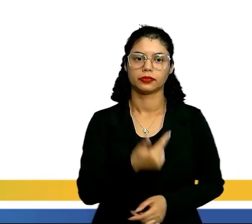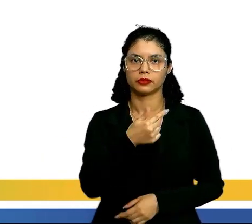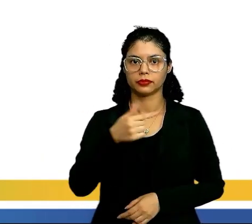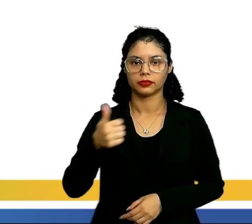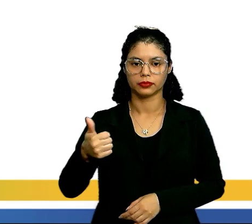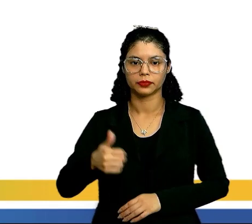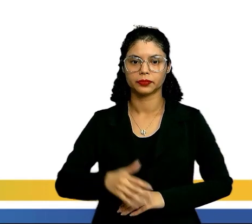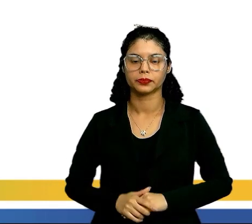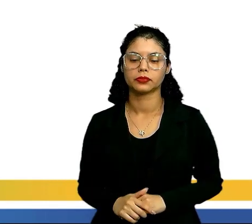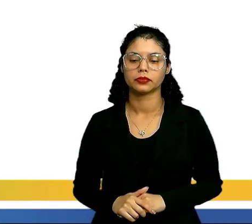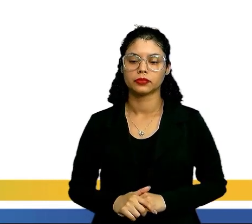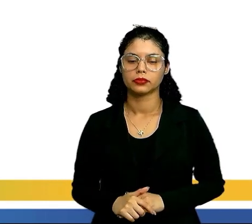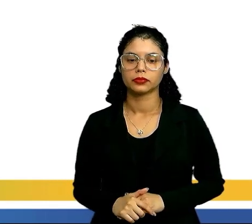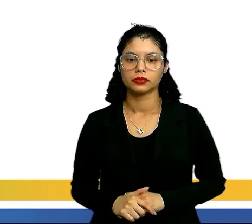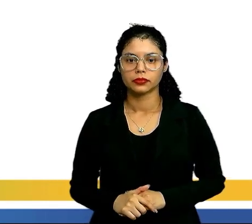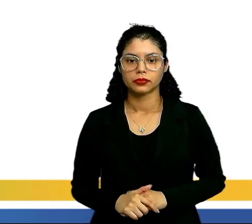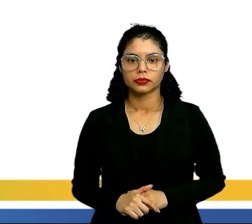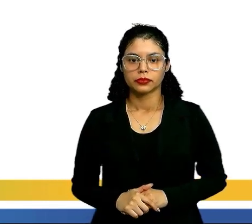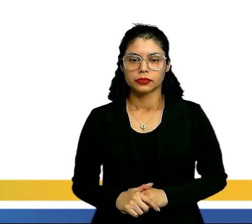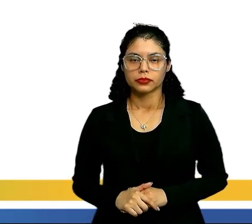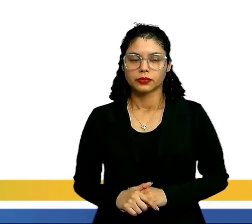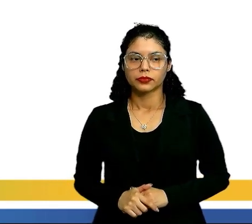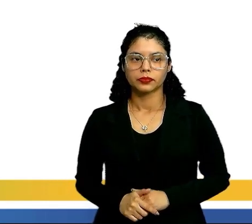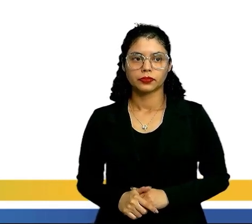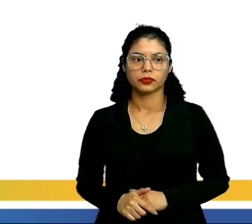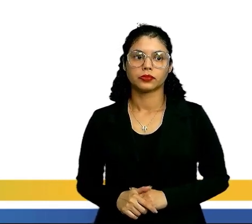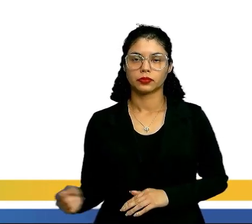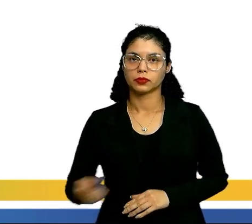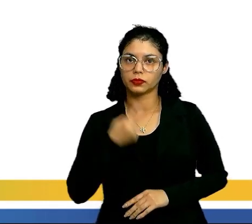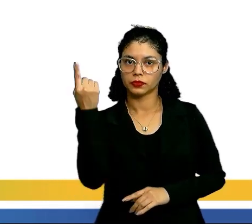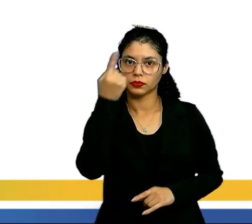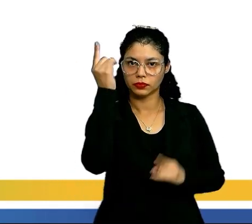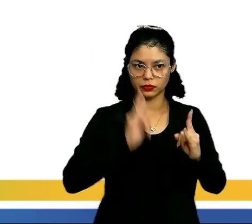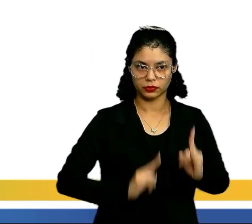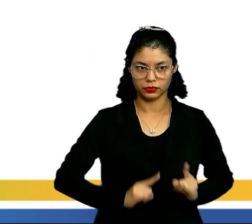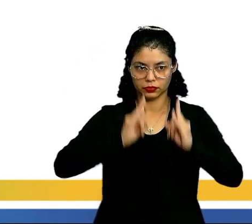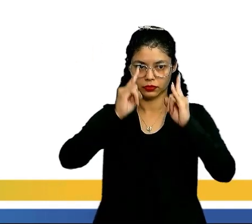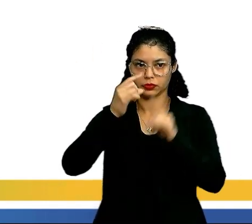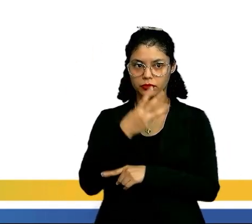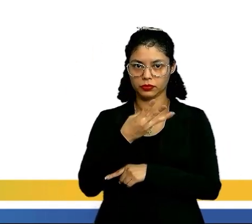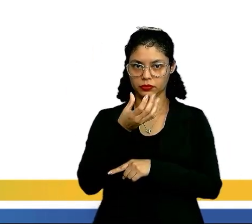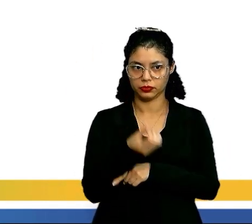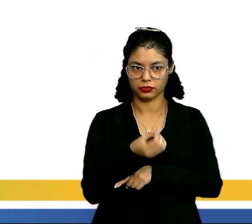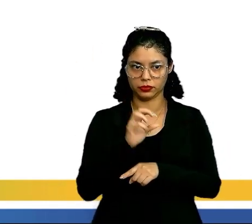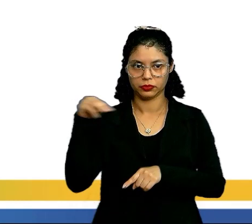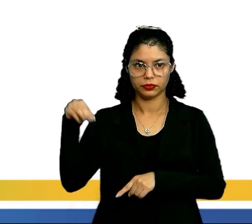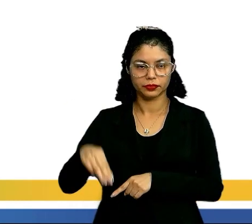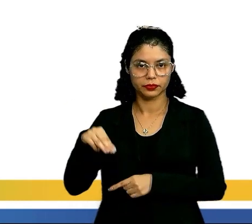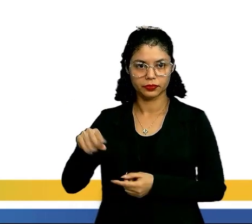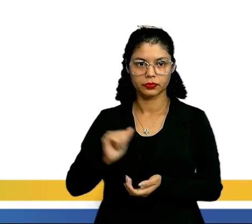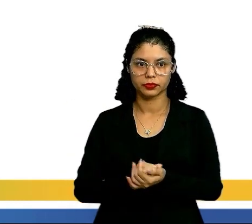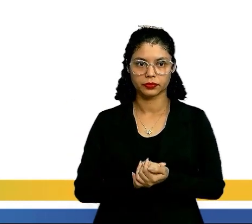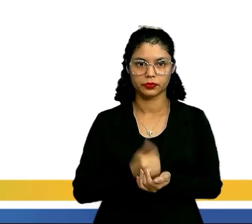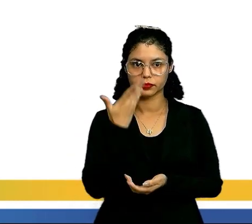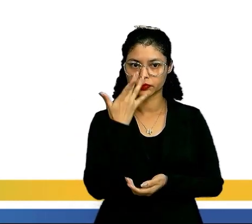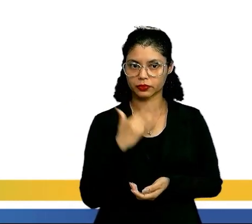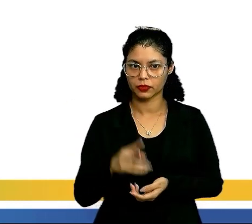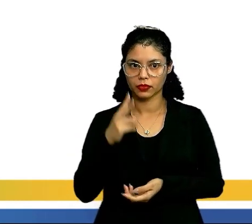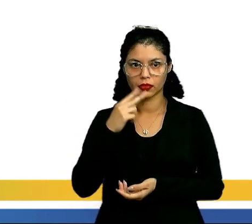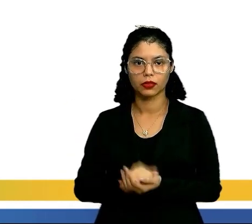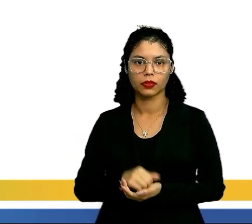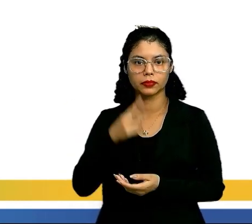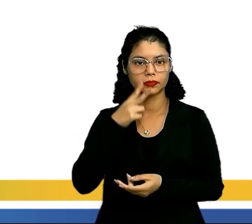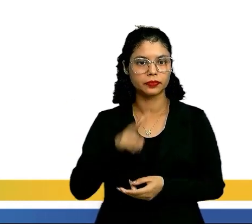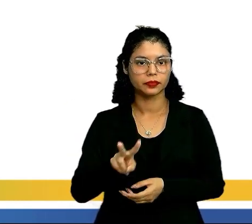página 71. Do alto de um prédio de 36 metros, uma criança